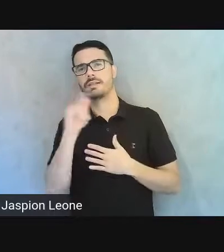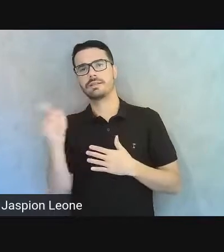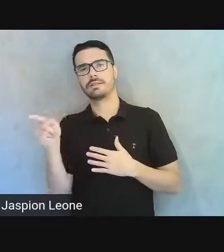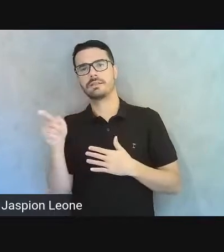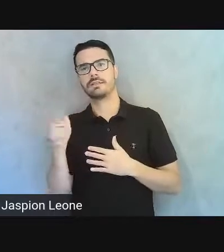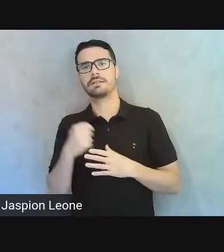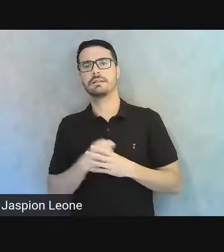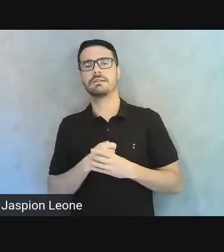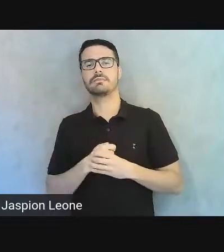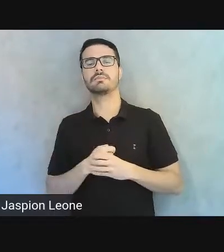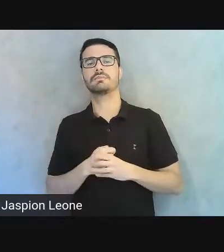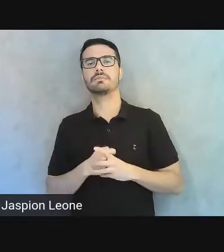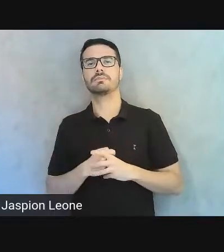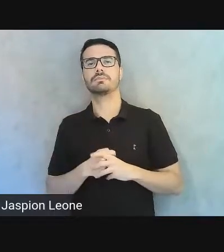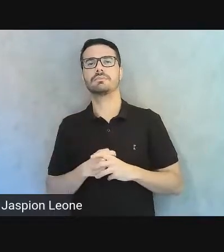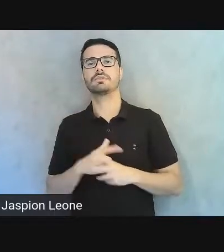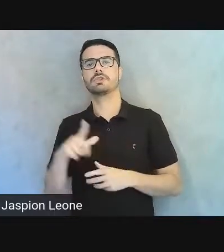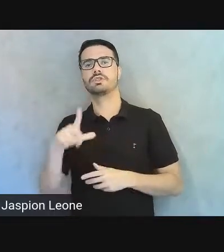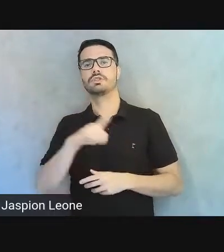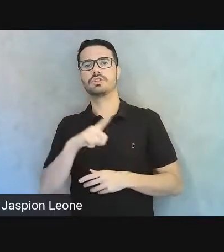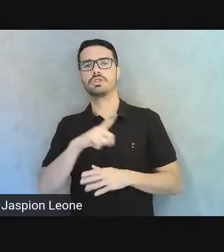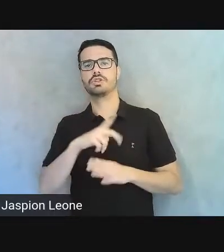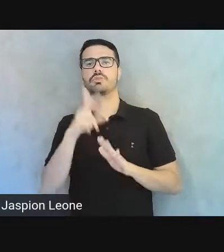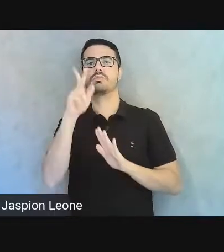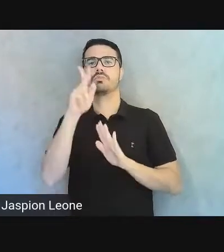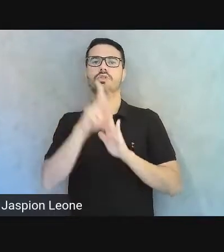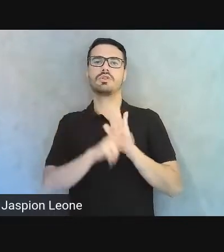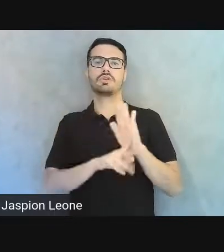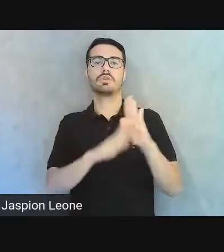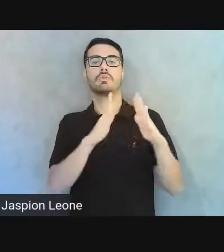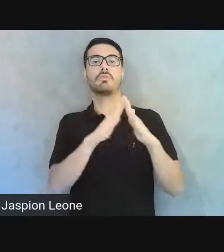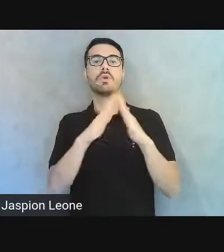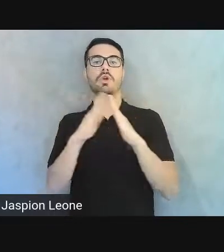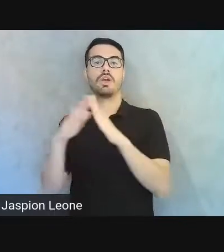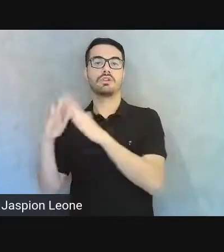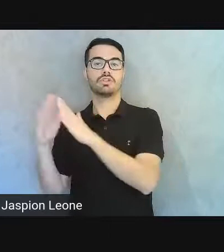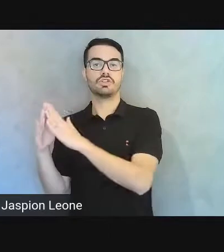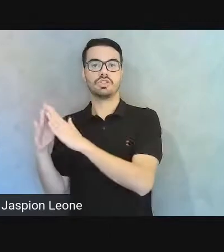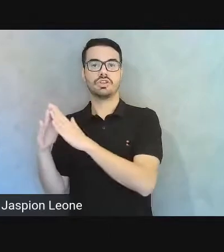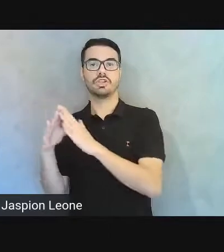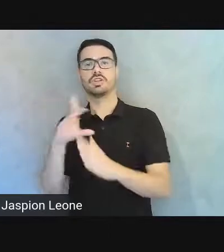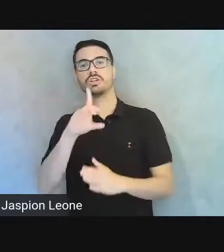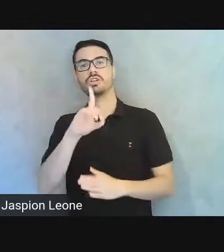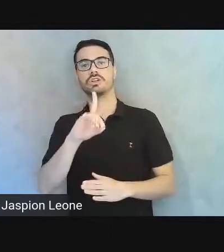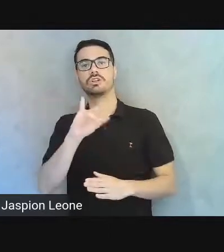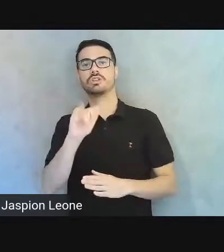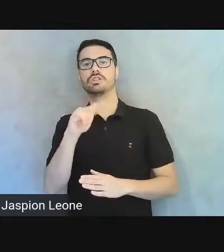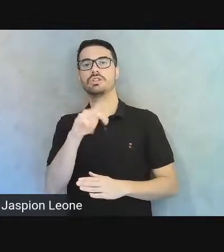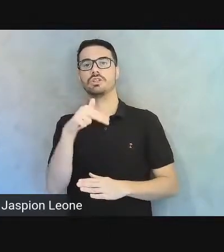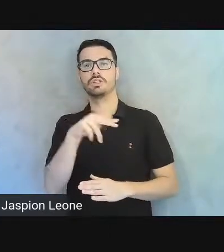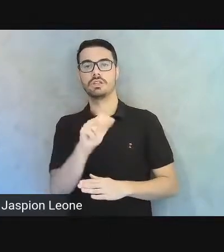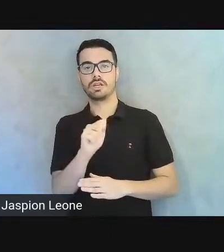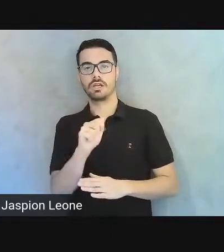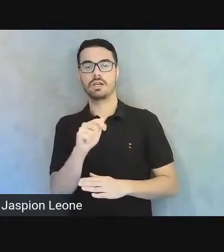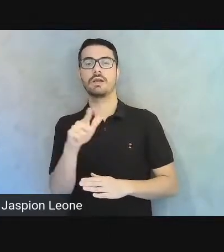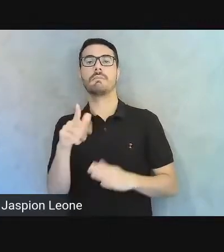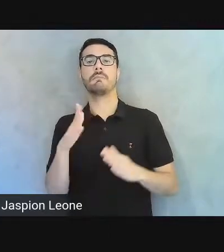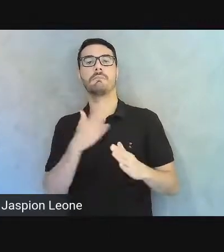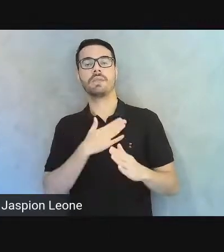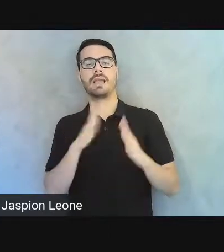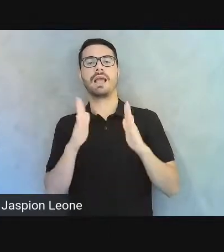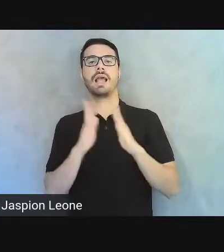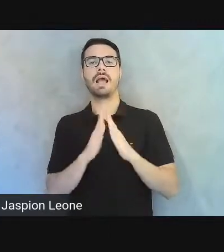baila há pouco, tínhamos um programa de moradia digna, dentro dele ações do Minha Casa Minha Vida, com